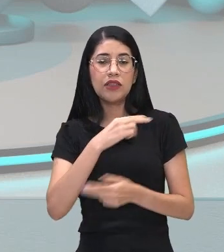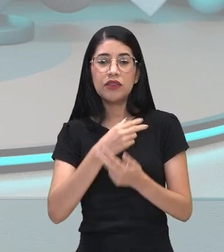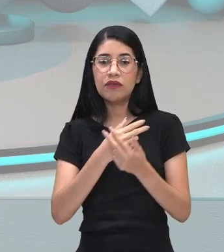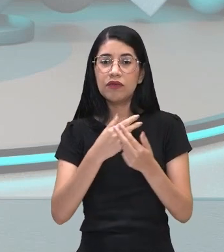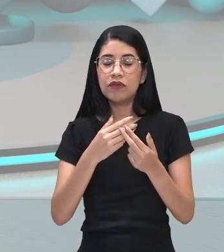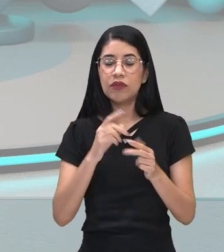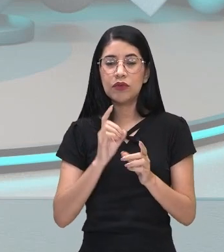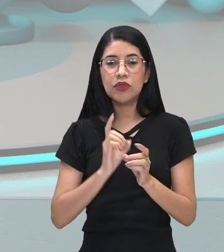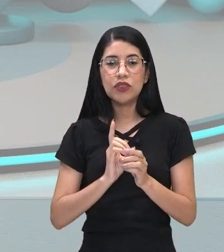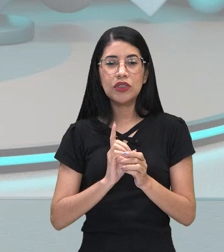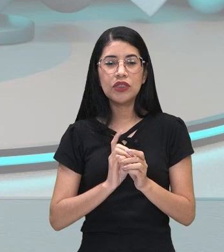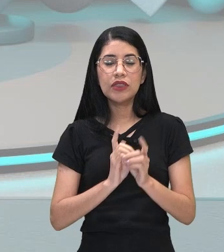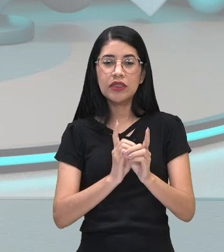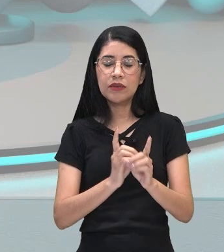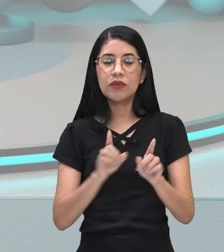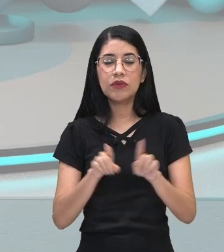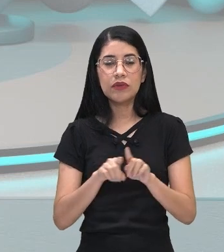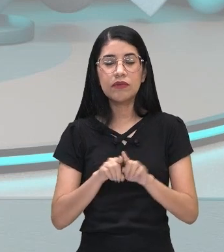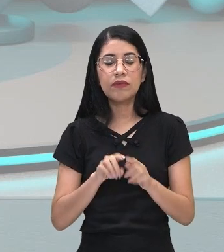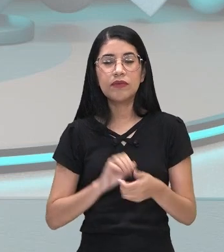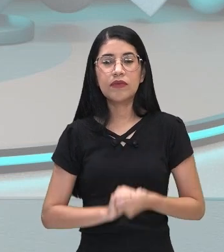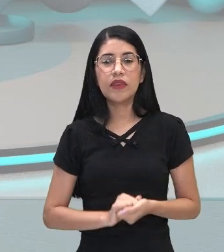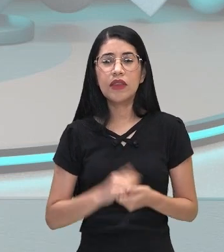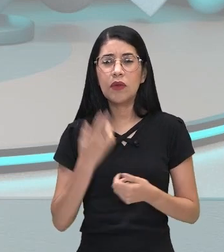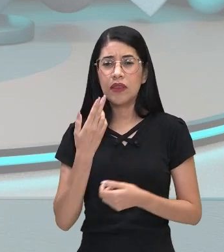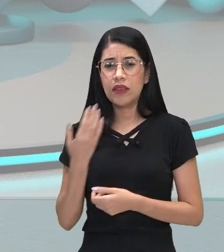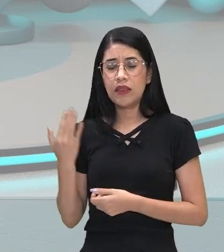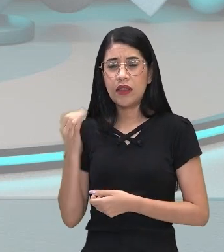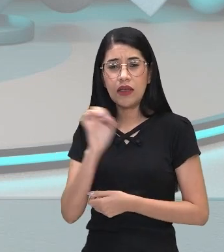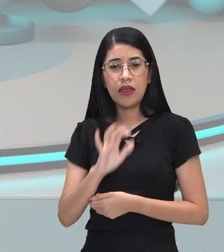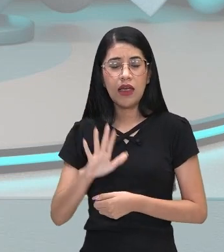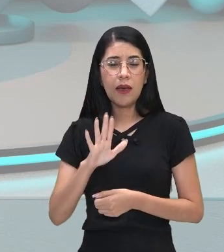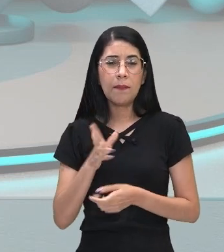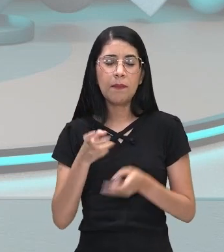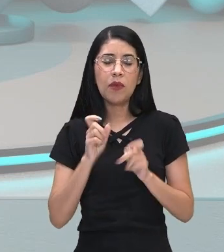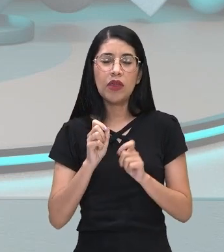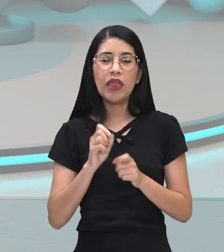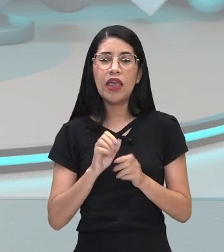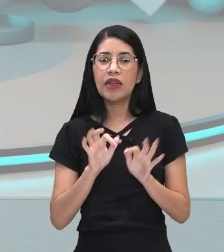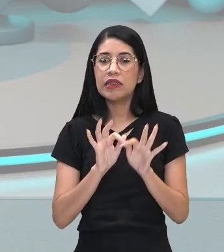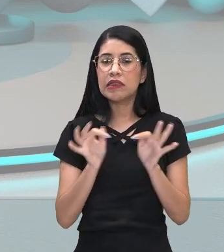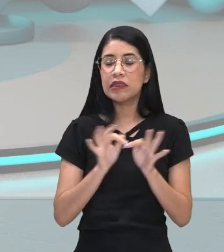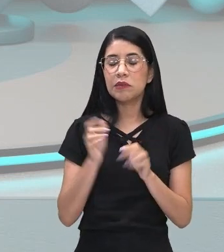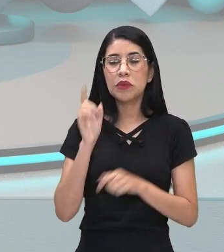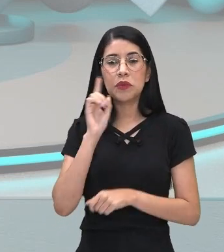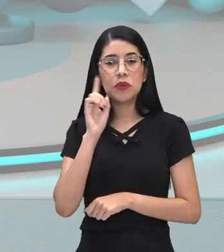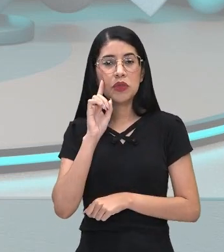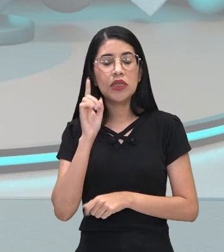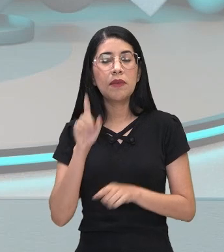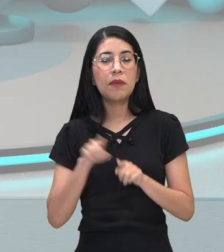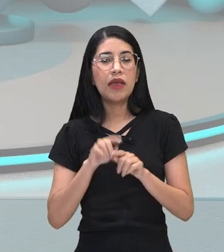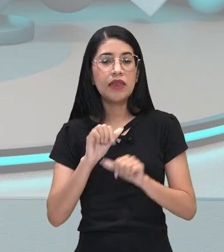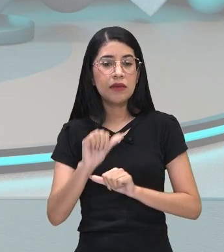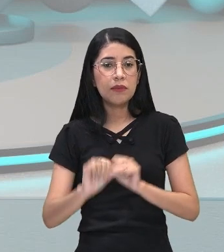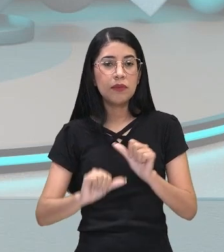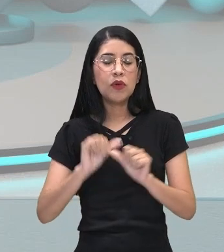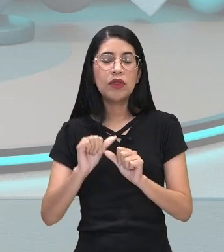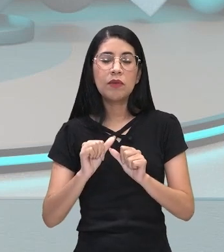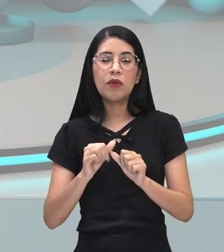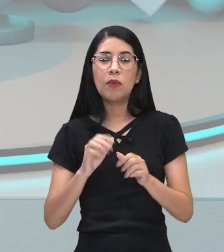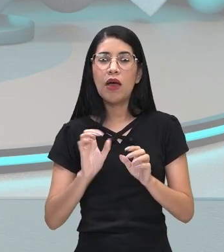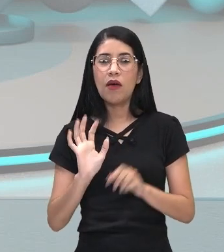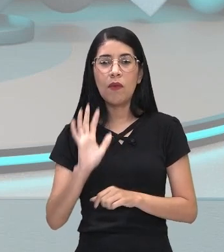podem ver na imagem, com cenas simples do cotidiano e momentos grandiosos. A